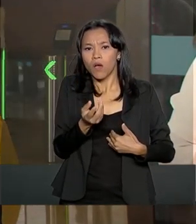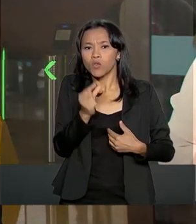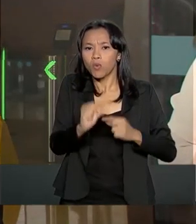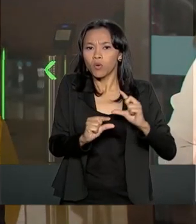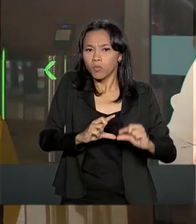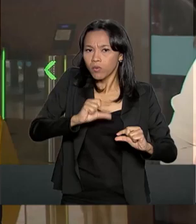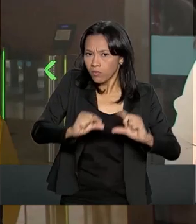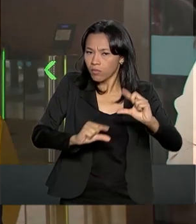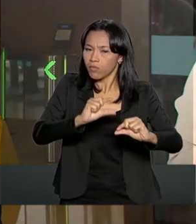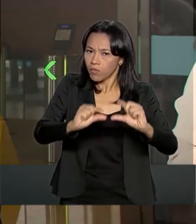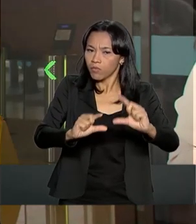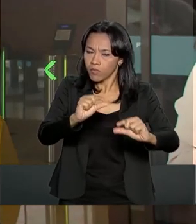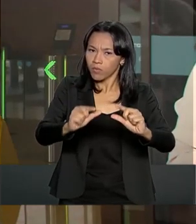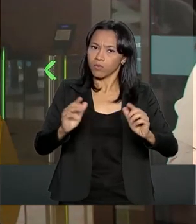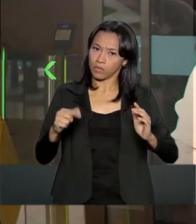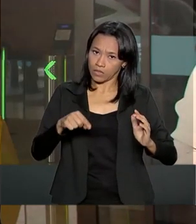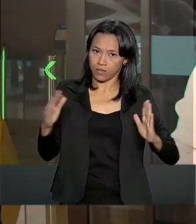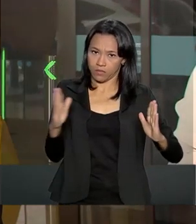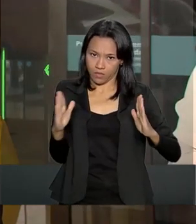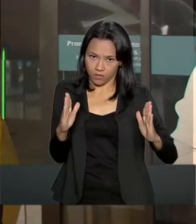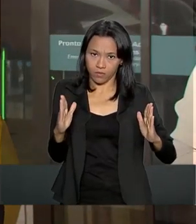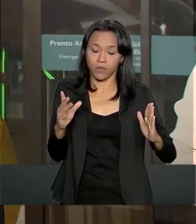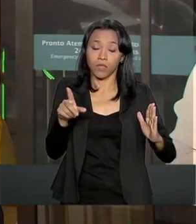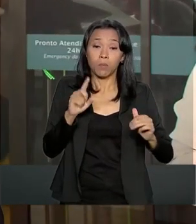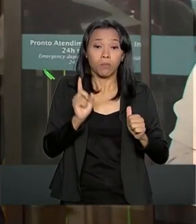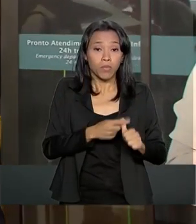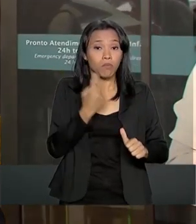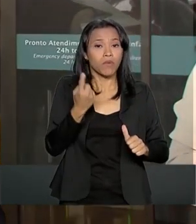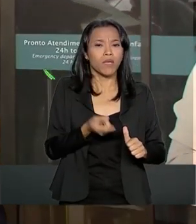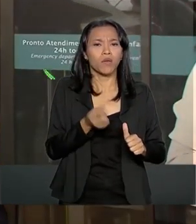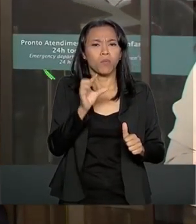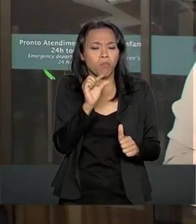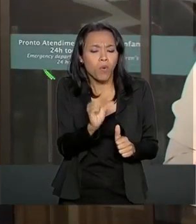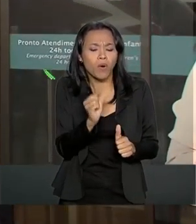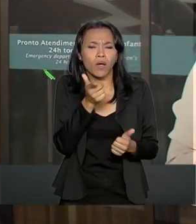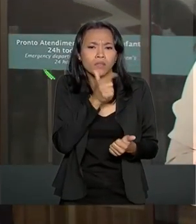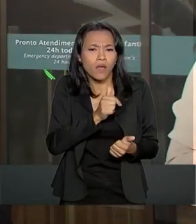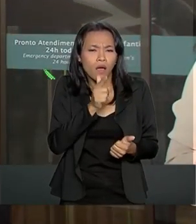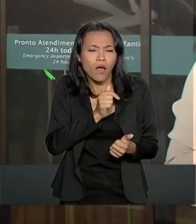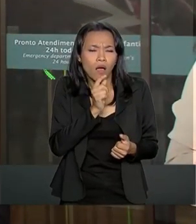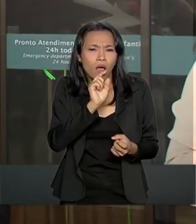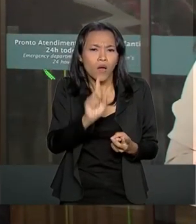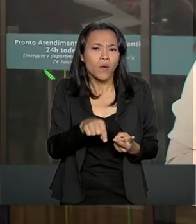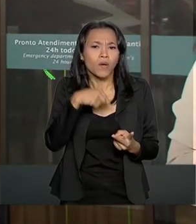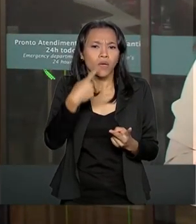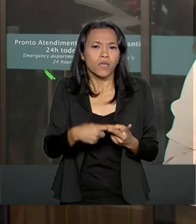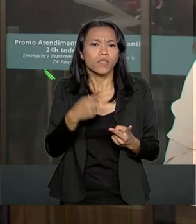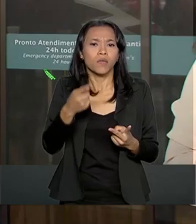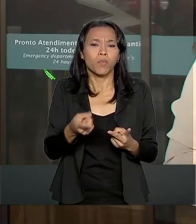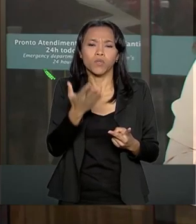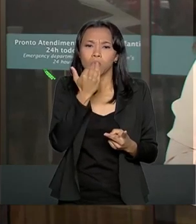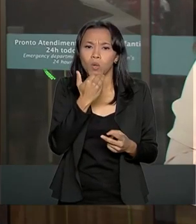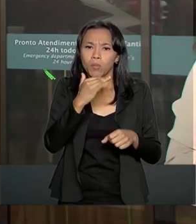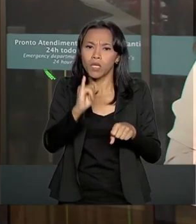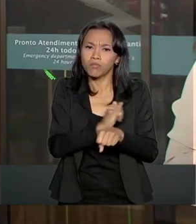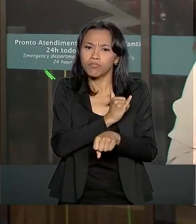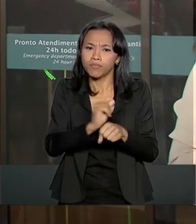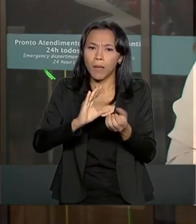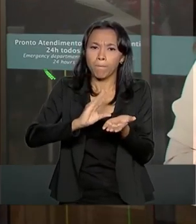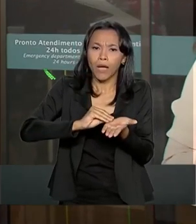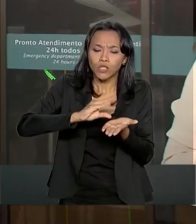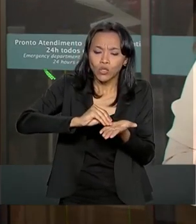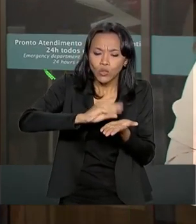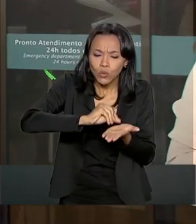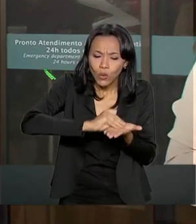alimentação dele durante esse período. Ele primeiro começou ingerindo pequenas quantidades de água, depois passou para uma dieta pastosa,